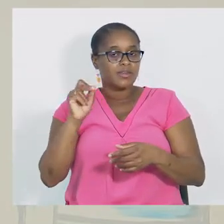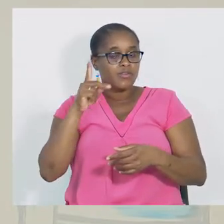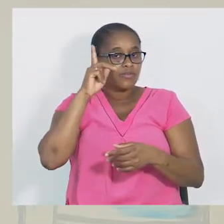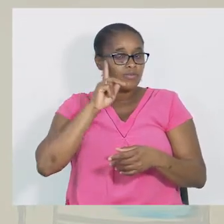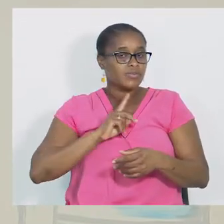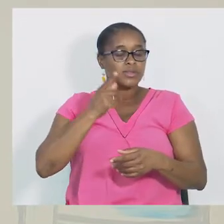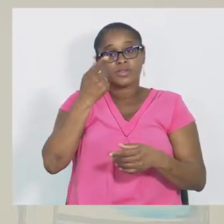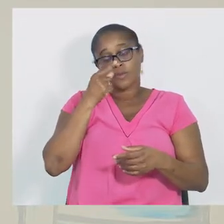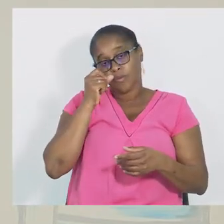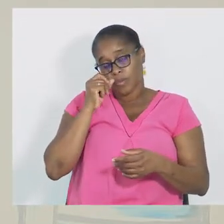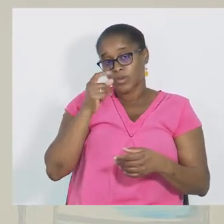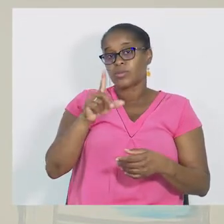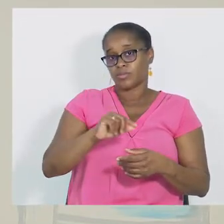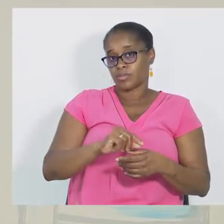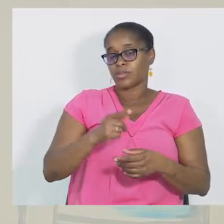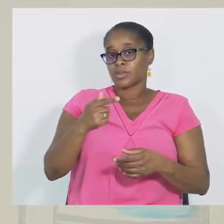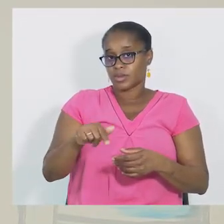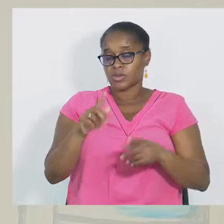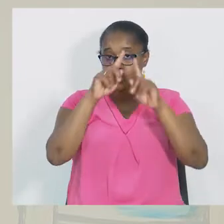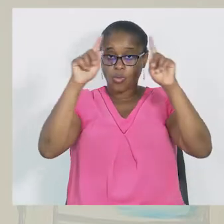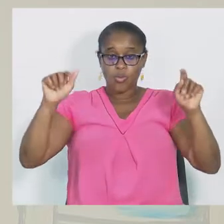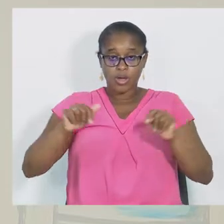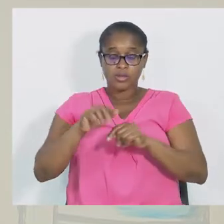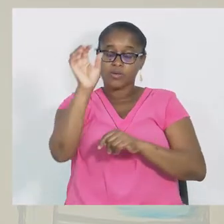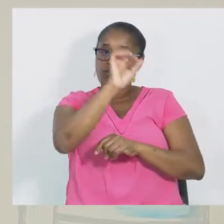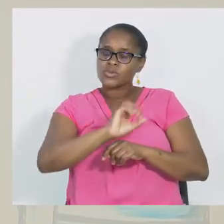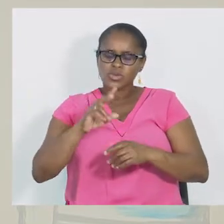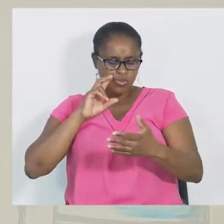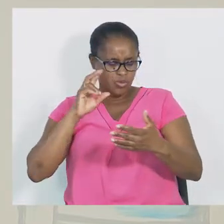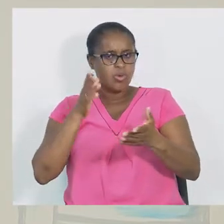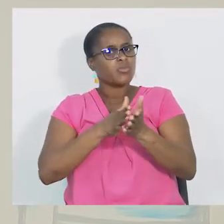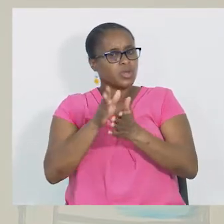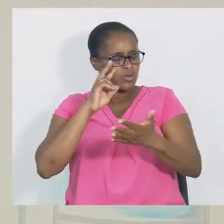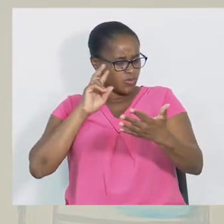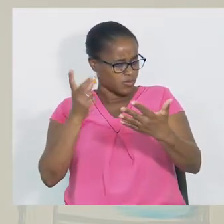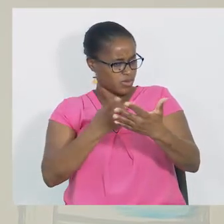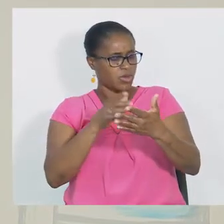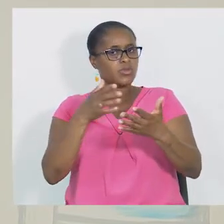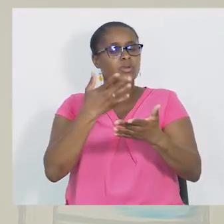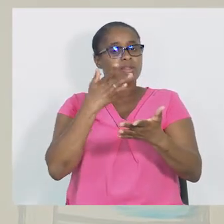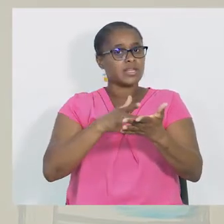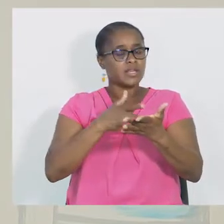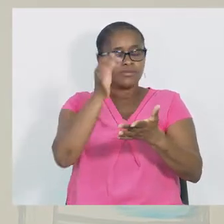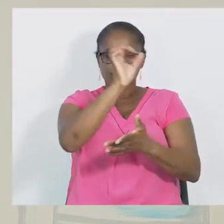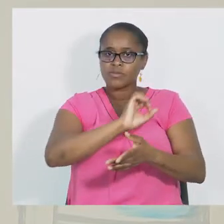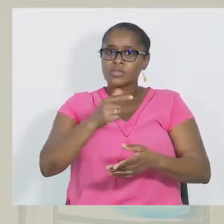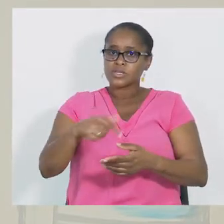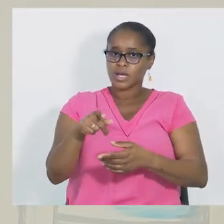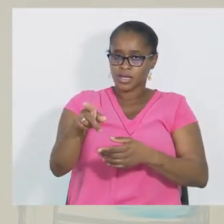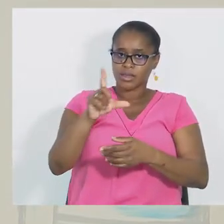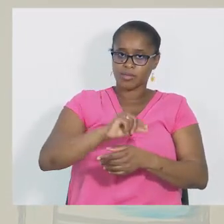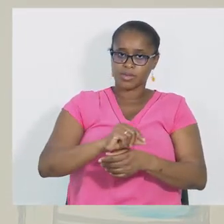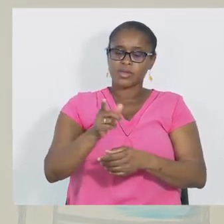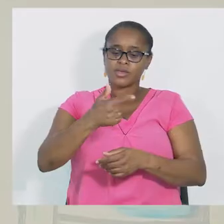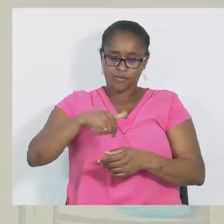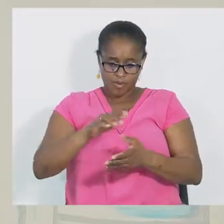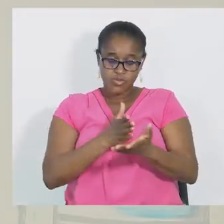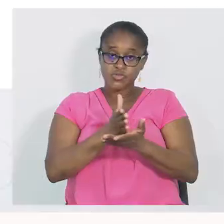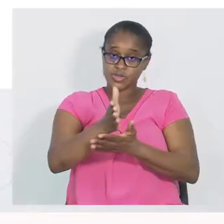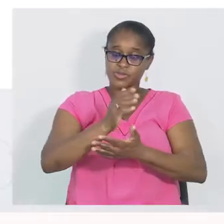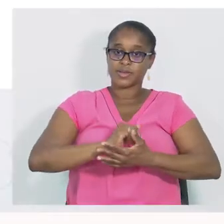determinantes singular, aqui todos do plural. E não se esqueçam do gênero, masculino, feminino.